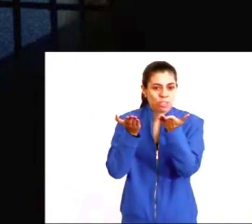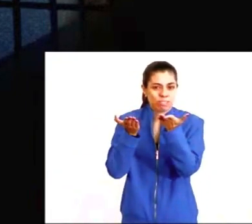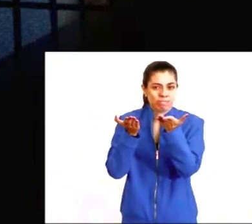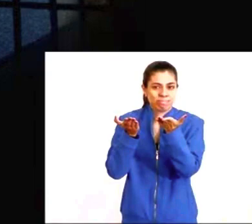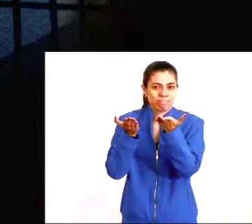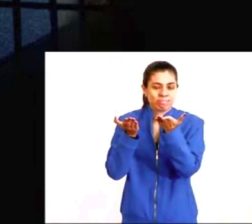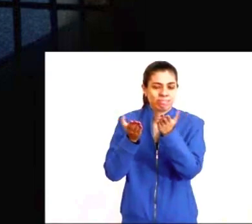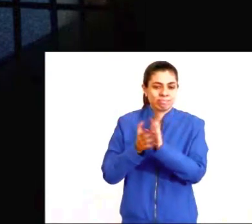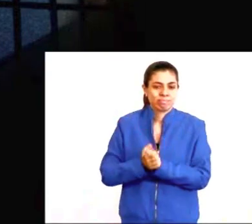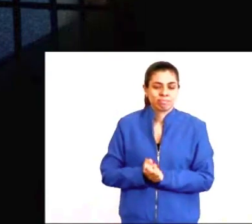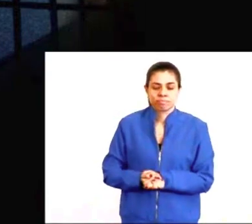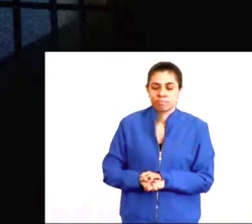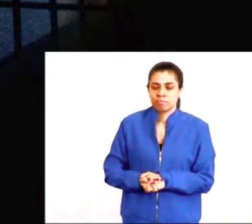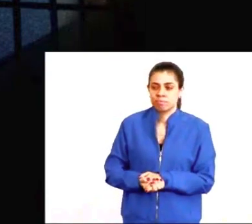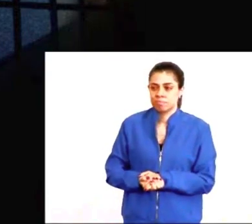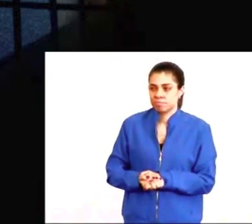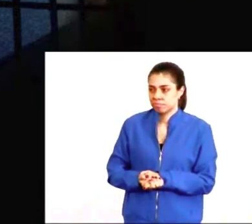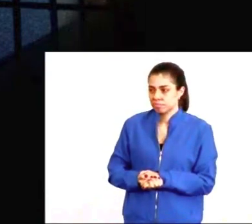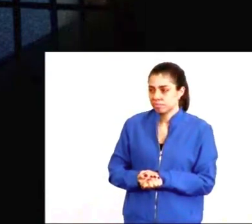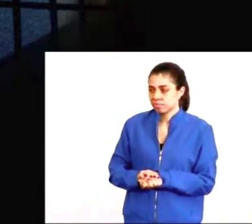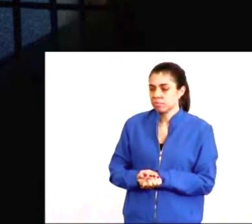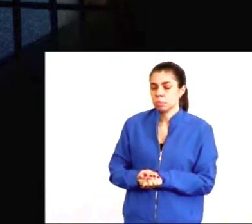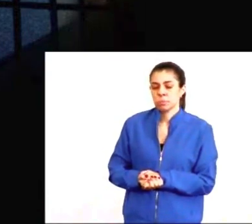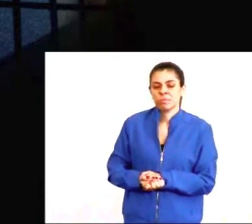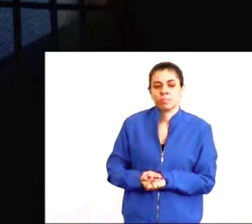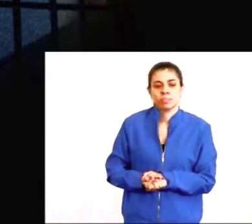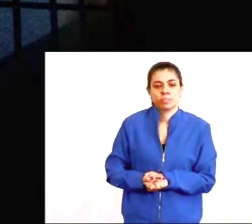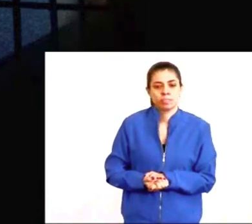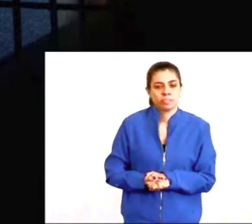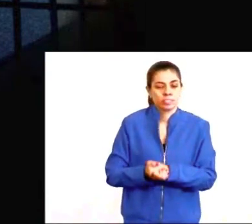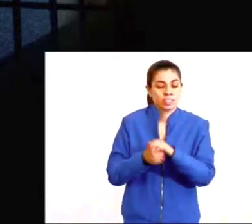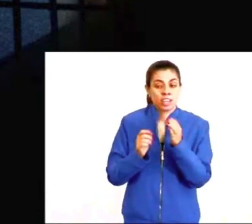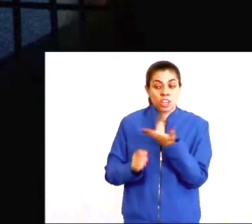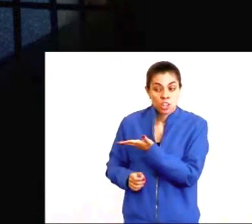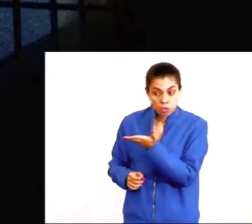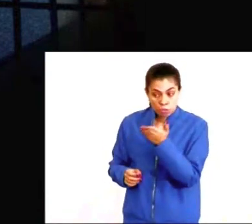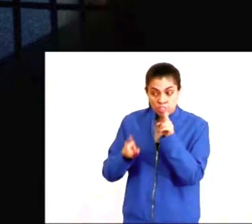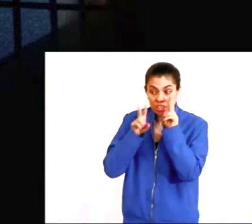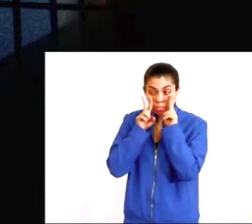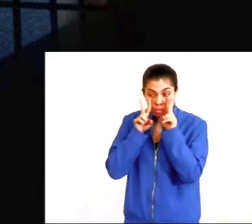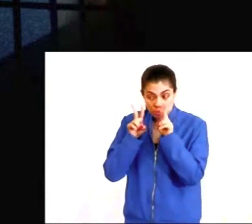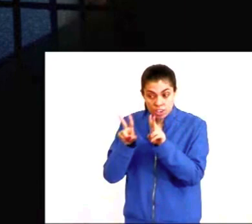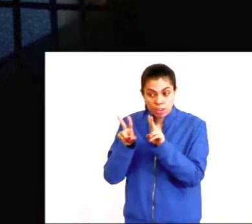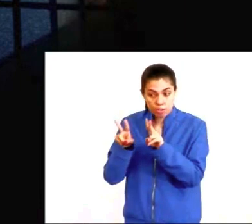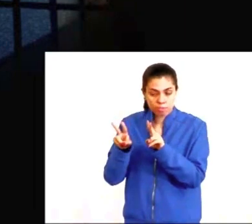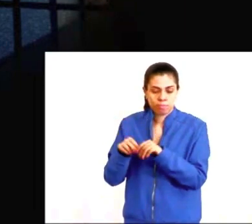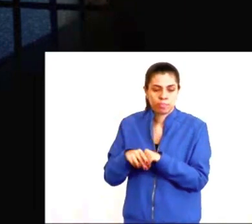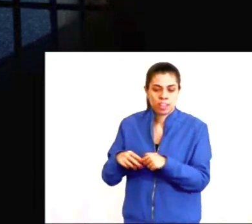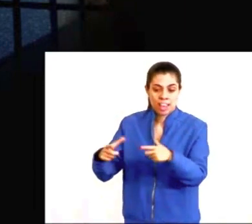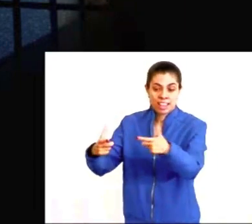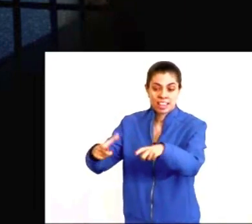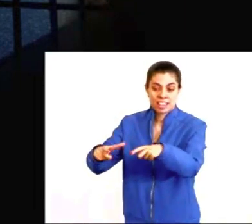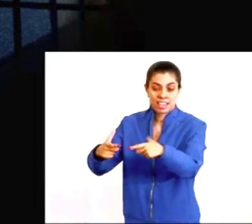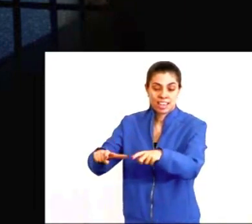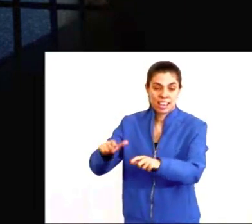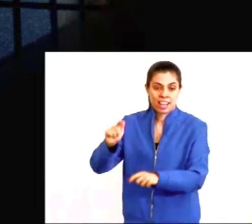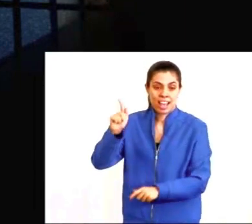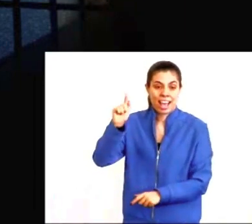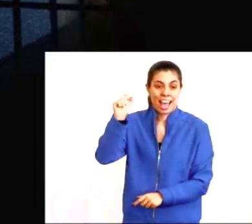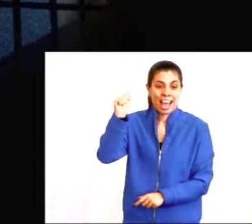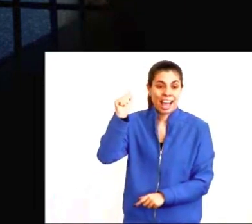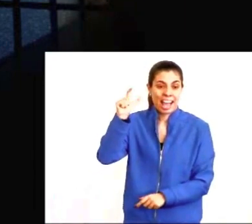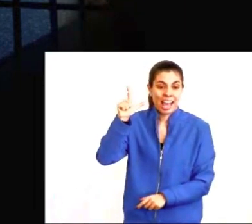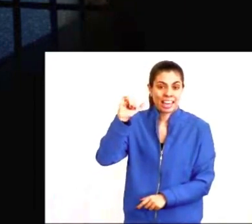a Galileia. Ali o vereis, é como vos digo. Então o anjo ou